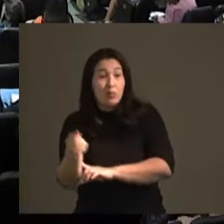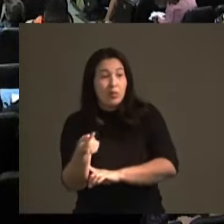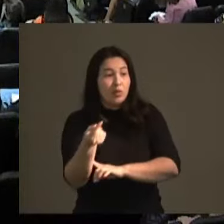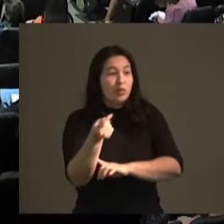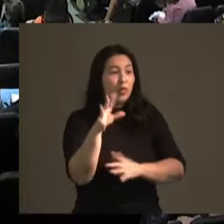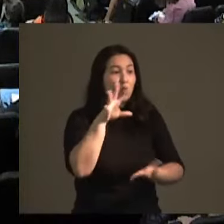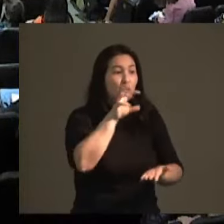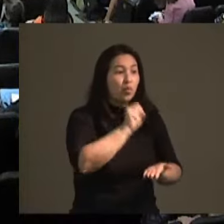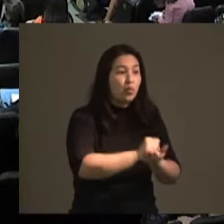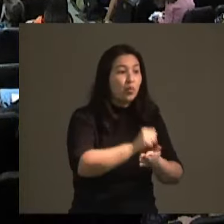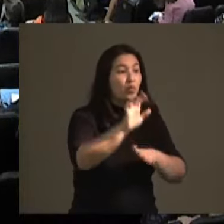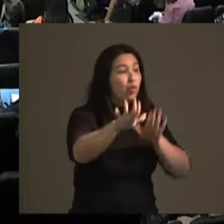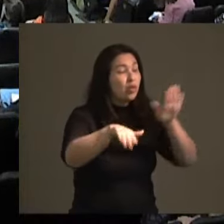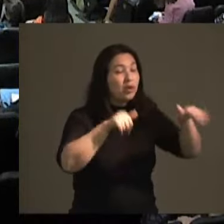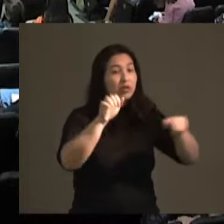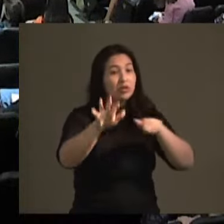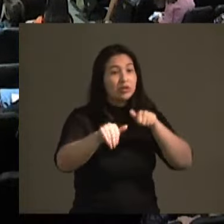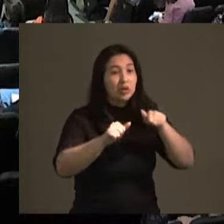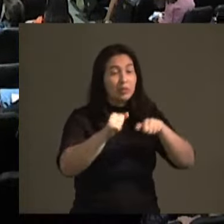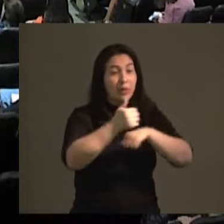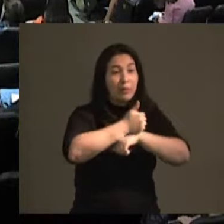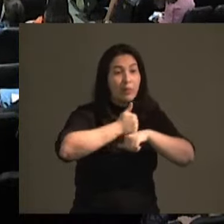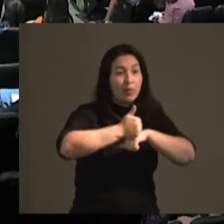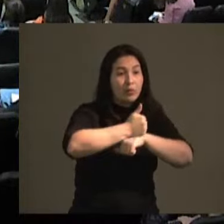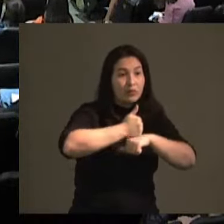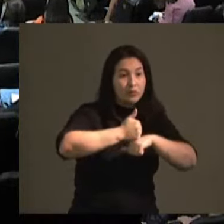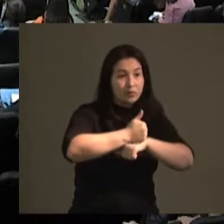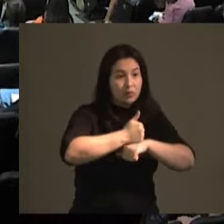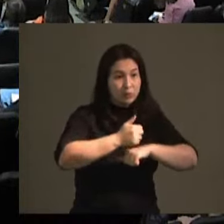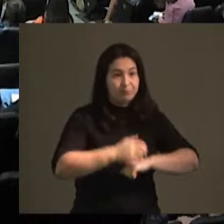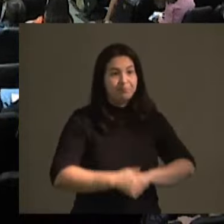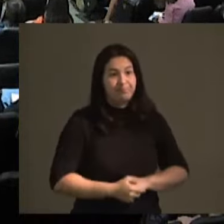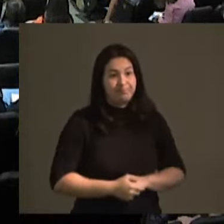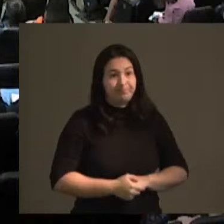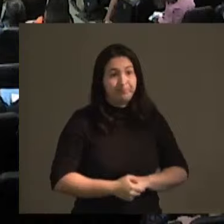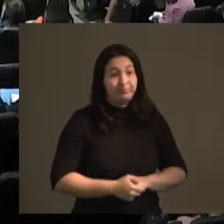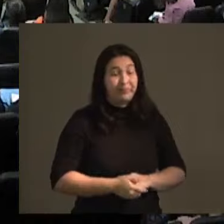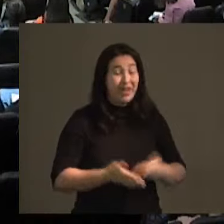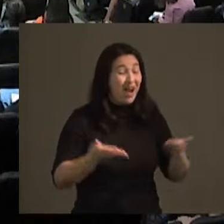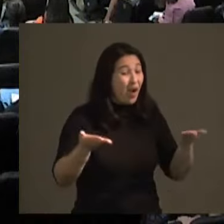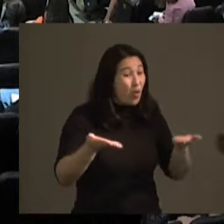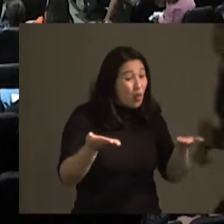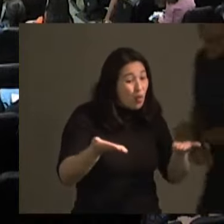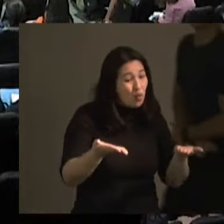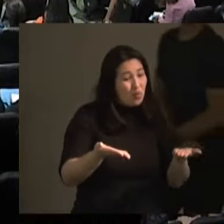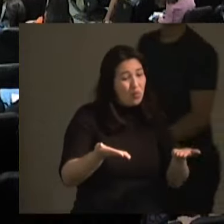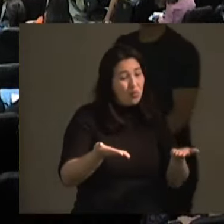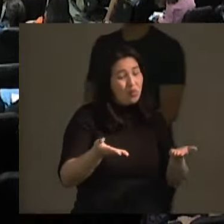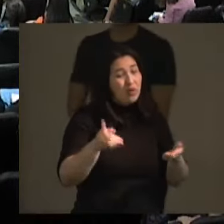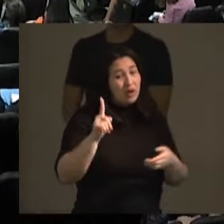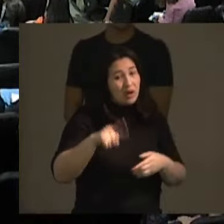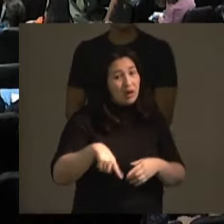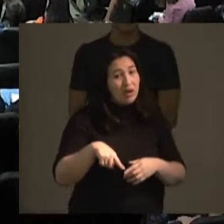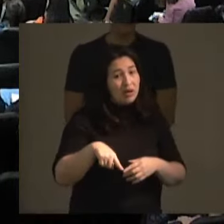a contratação dos profissionais. Por enquanto, Luana, ainda serão